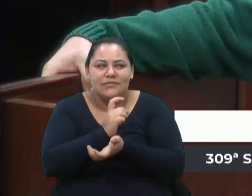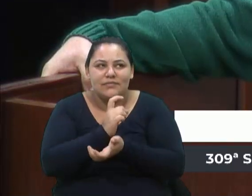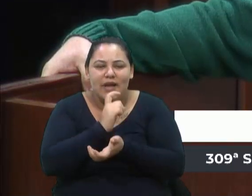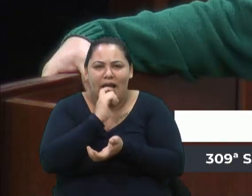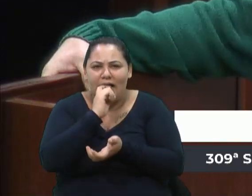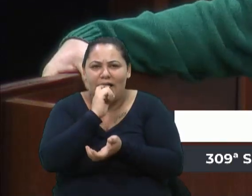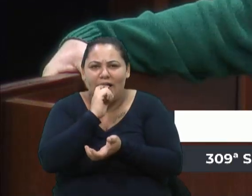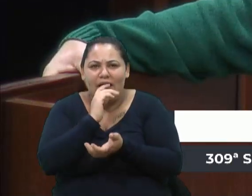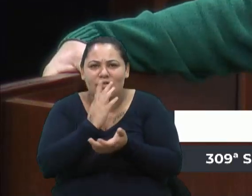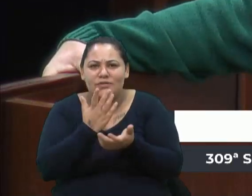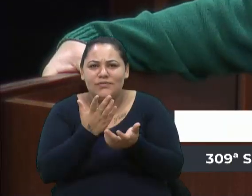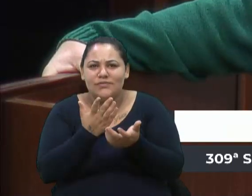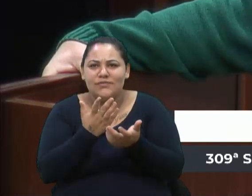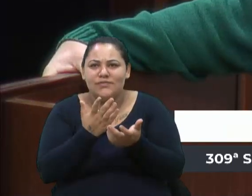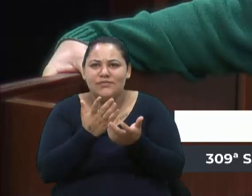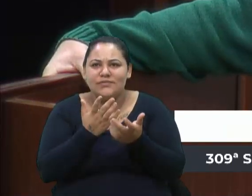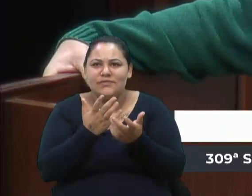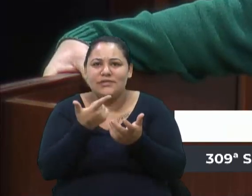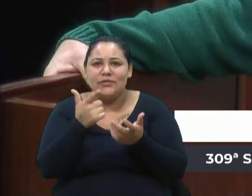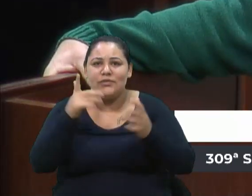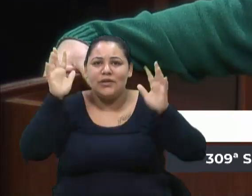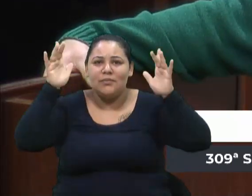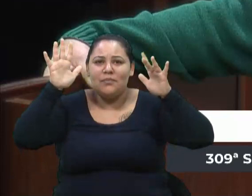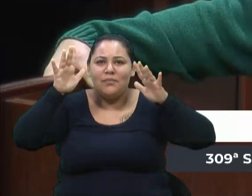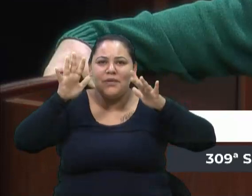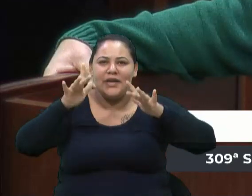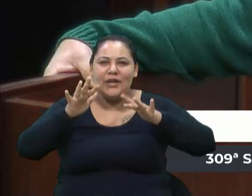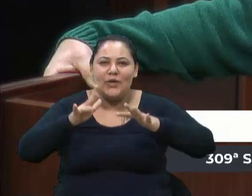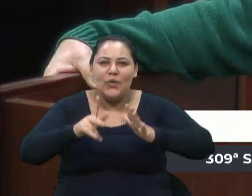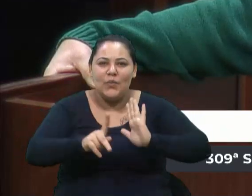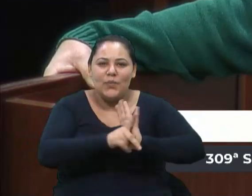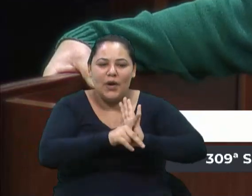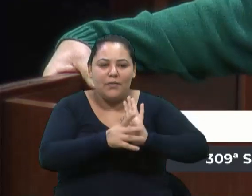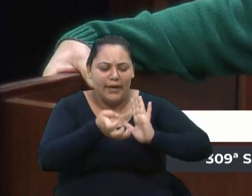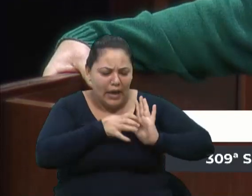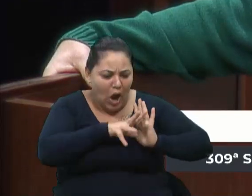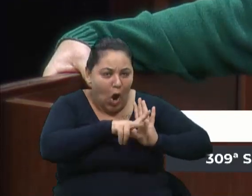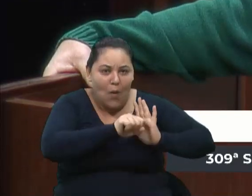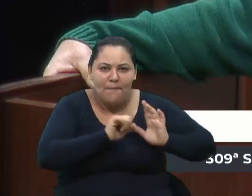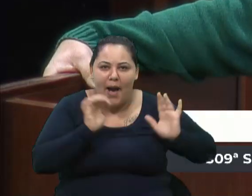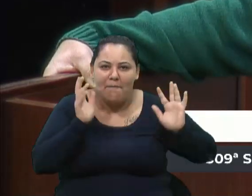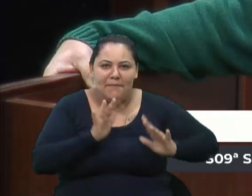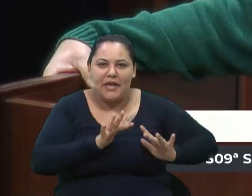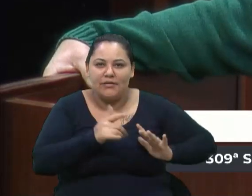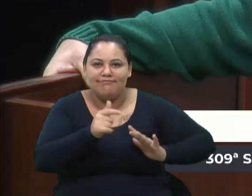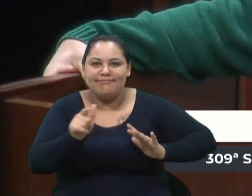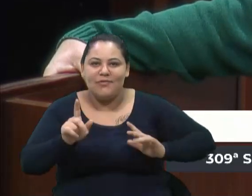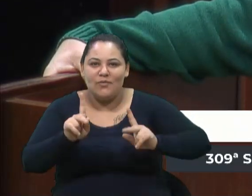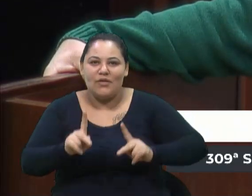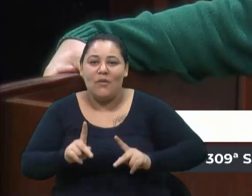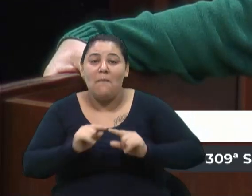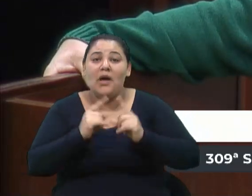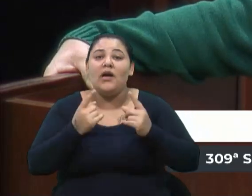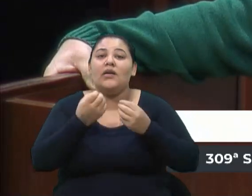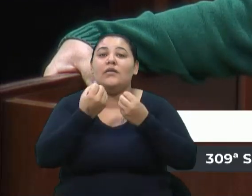ter brilho próprio fico querendo buscar o brilho dos outros né mas que bom que ninguém bate